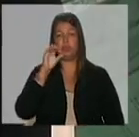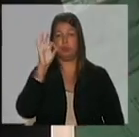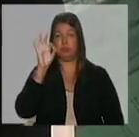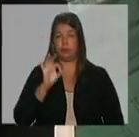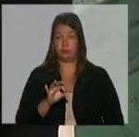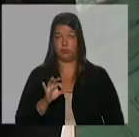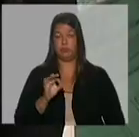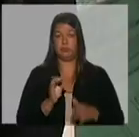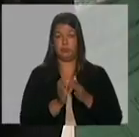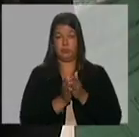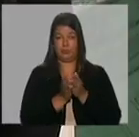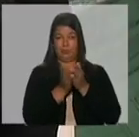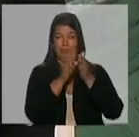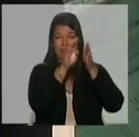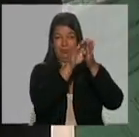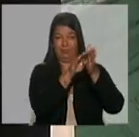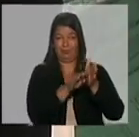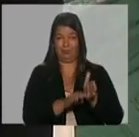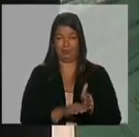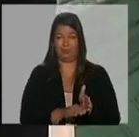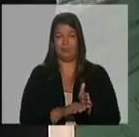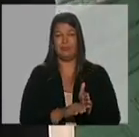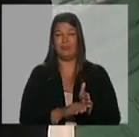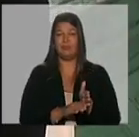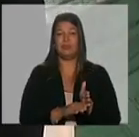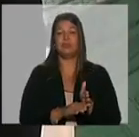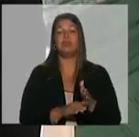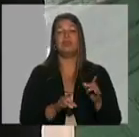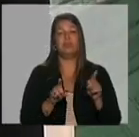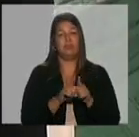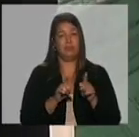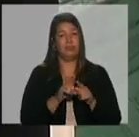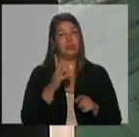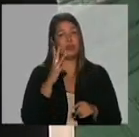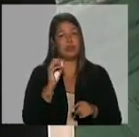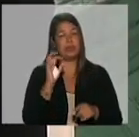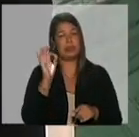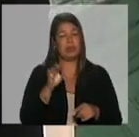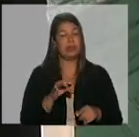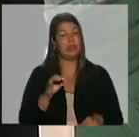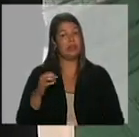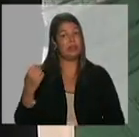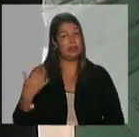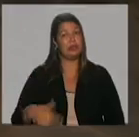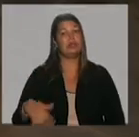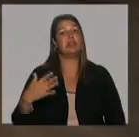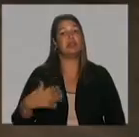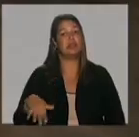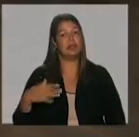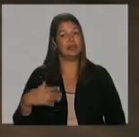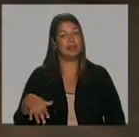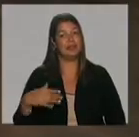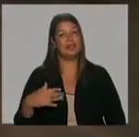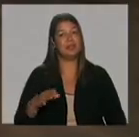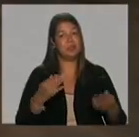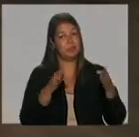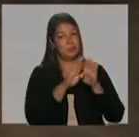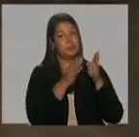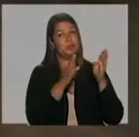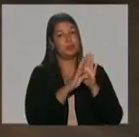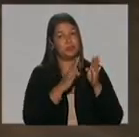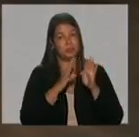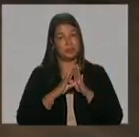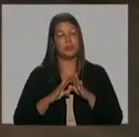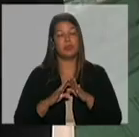do Brasil estão no Rio de Janeiro. 40% é um número bastante... Quase todos fechados e falidos. Considerável, pois